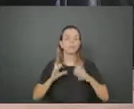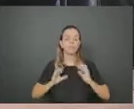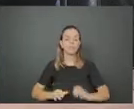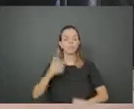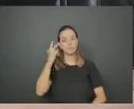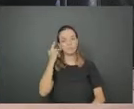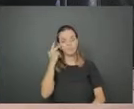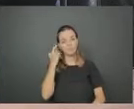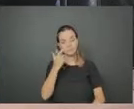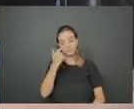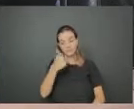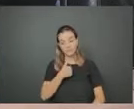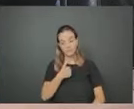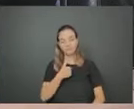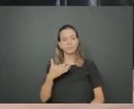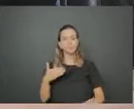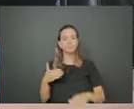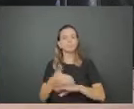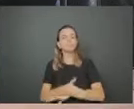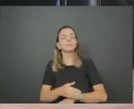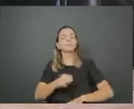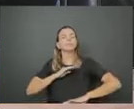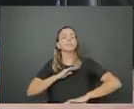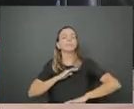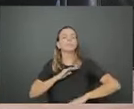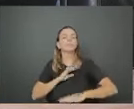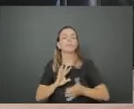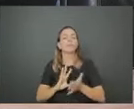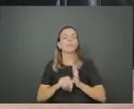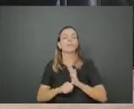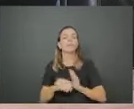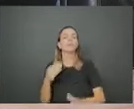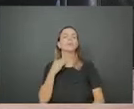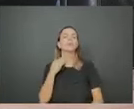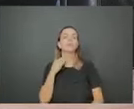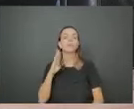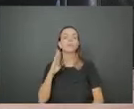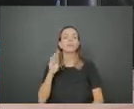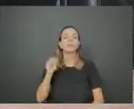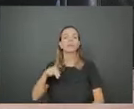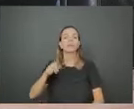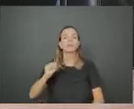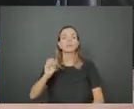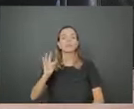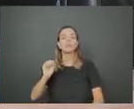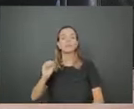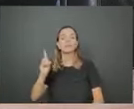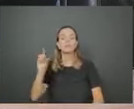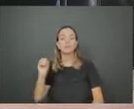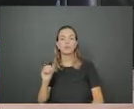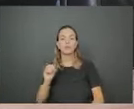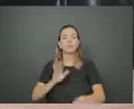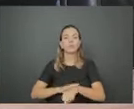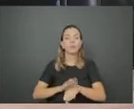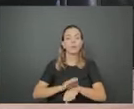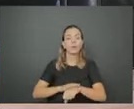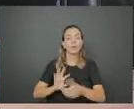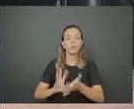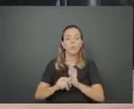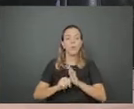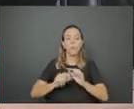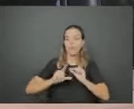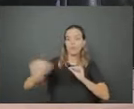participei de uma situação de roubo ao banco Banestado, onde, na fuga, os indivíduos lá atiravam contra as pessoas que estavam no ponto de ônibus,